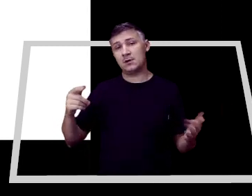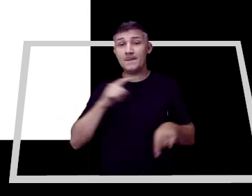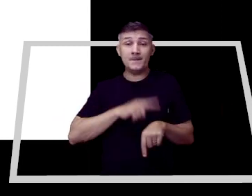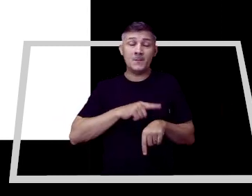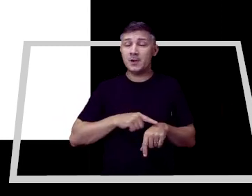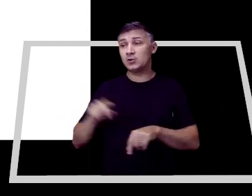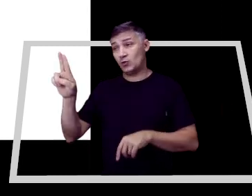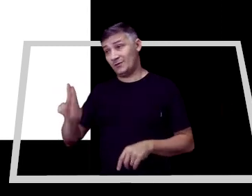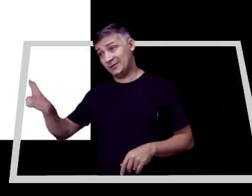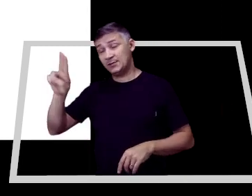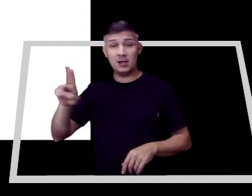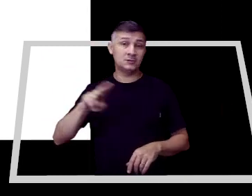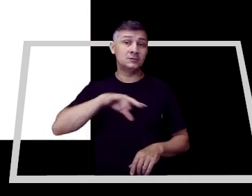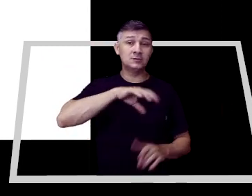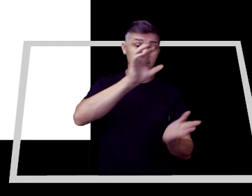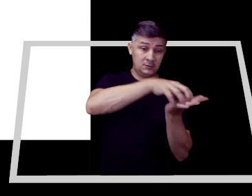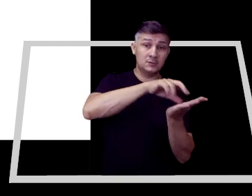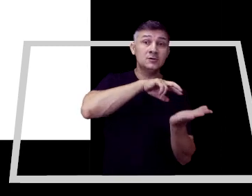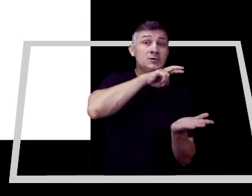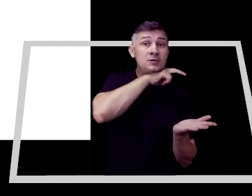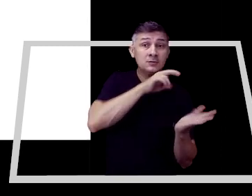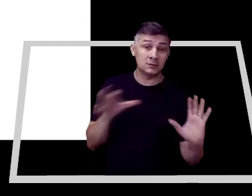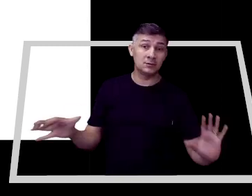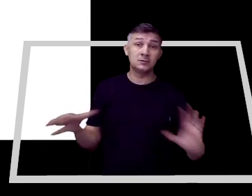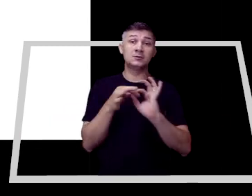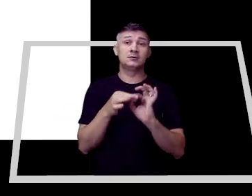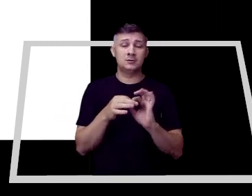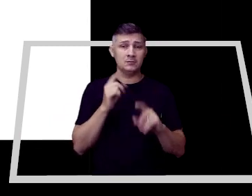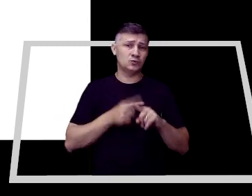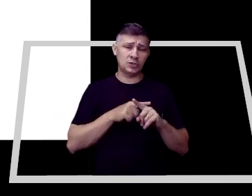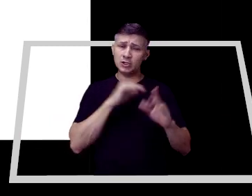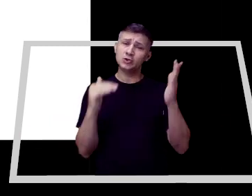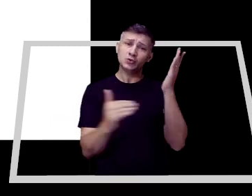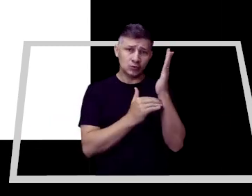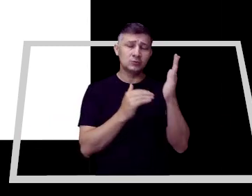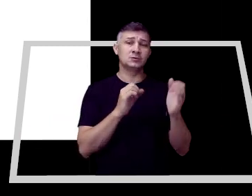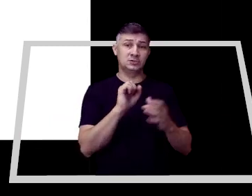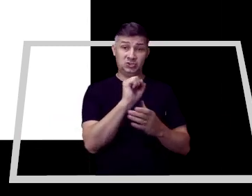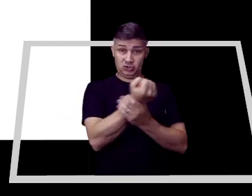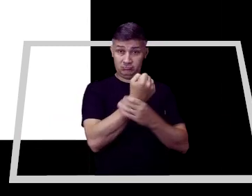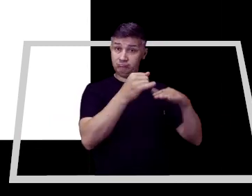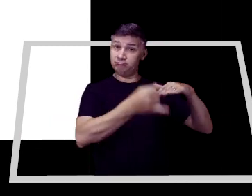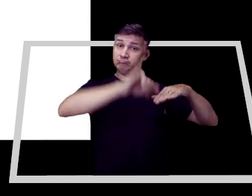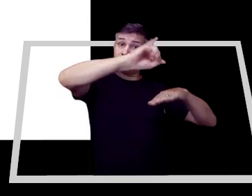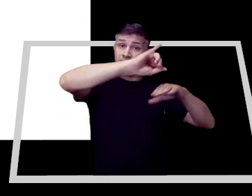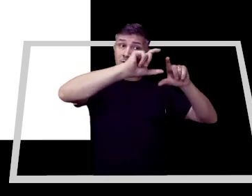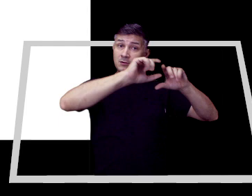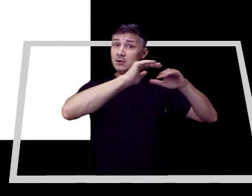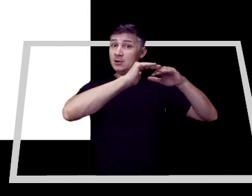entre a universidade e o Butantan, uma vez que todo o nível de segurança biológica